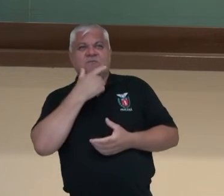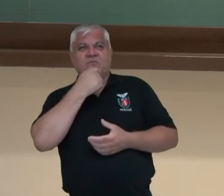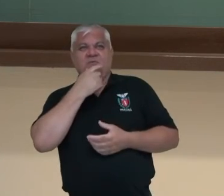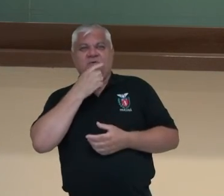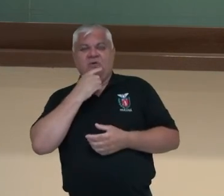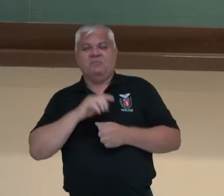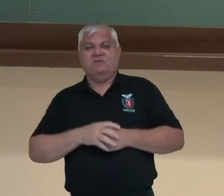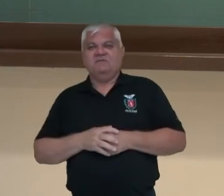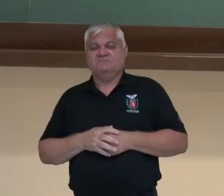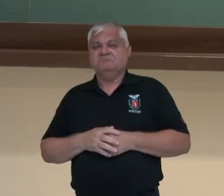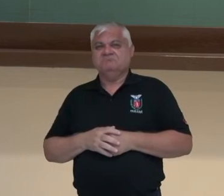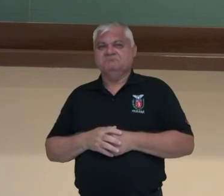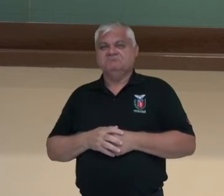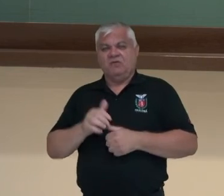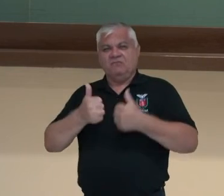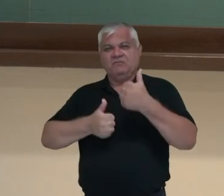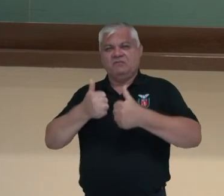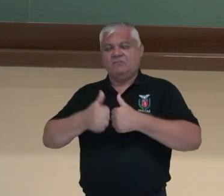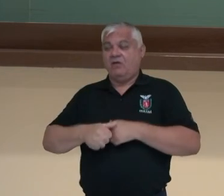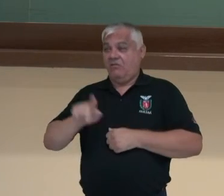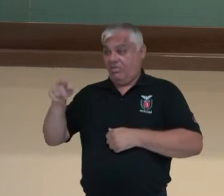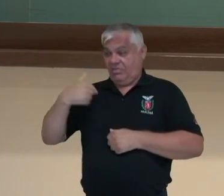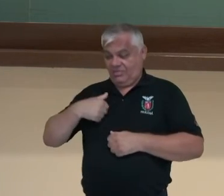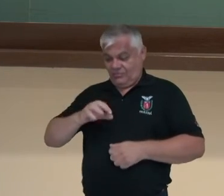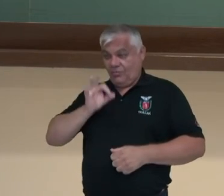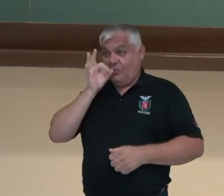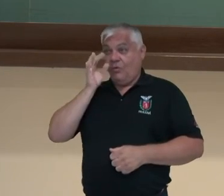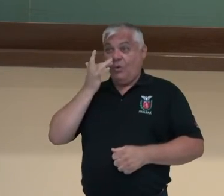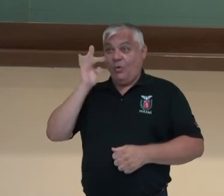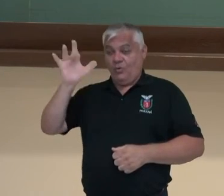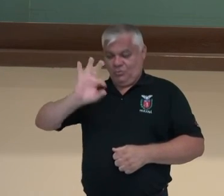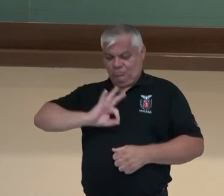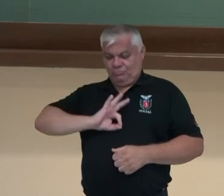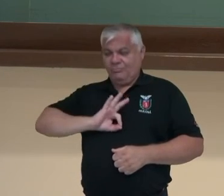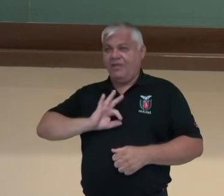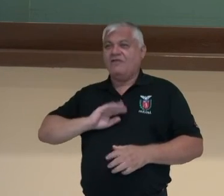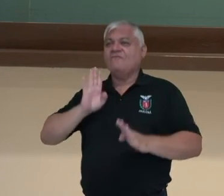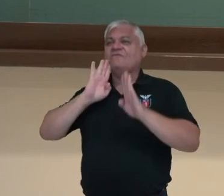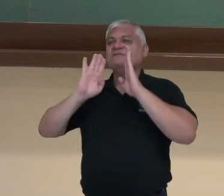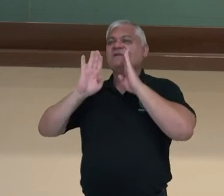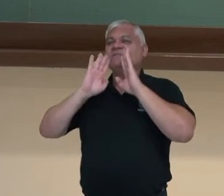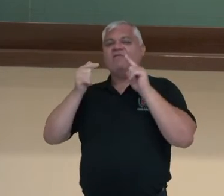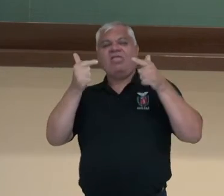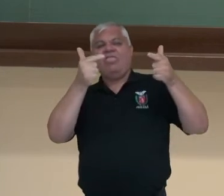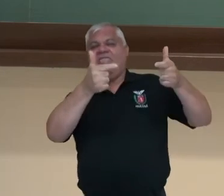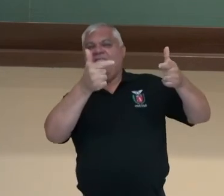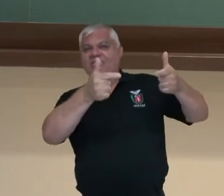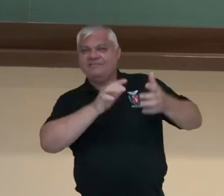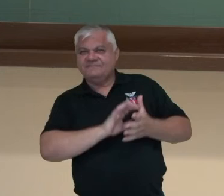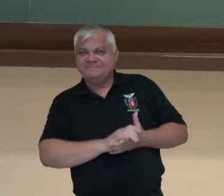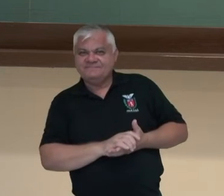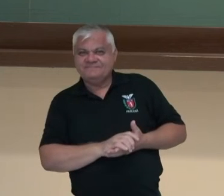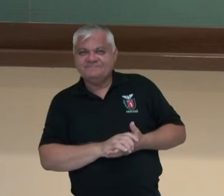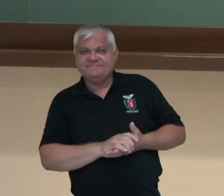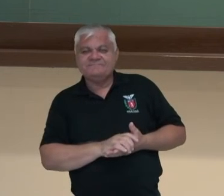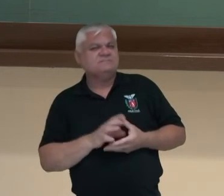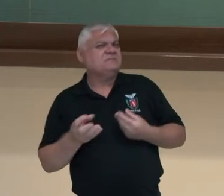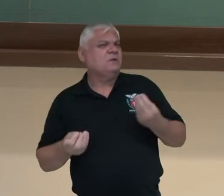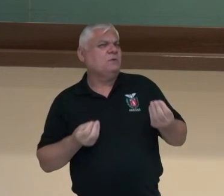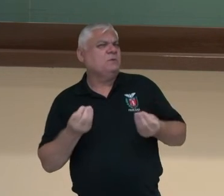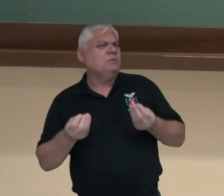coisa de futebol? E ele responde lá, medalha de ouro em Facebook, ali uma cara curtindo. Então, reflita sobre